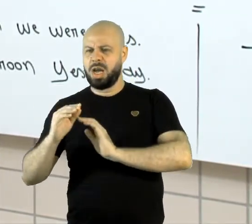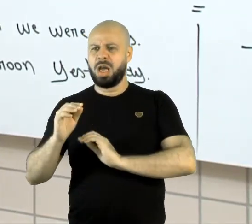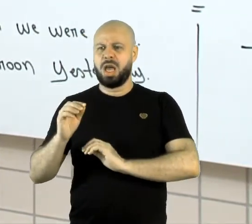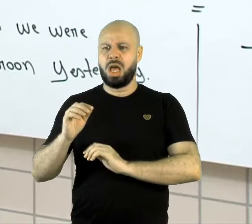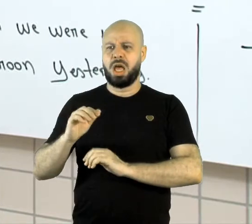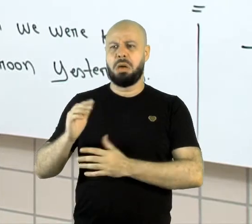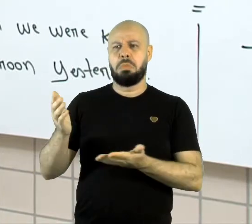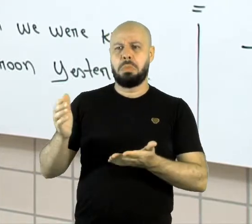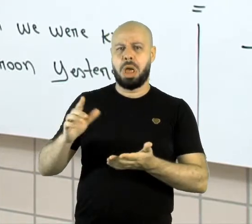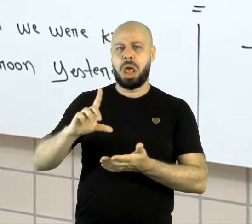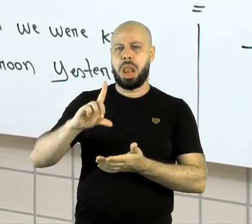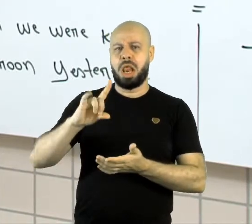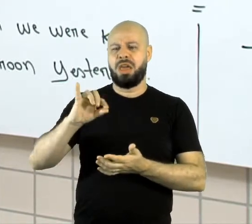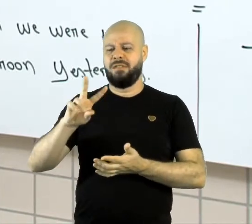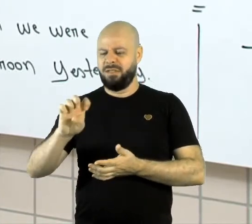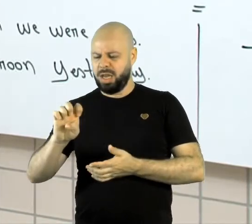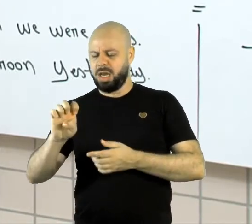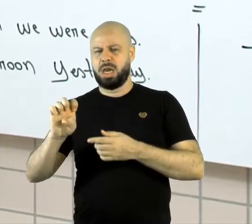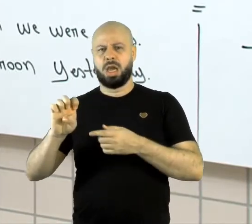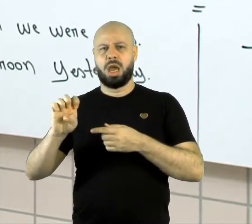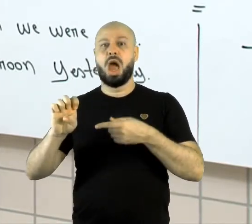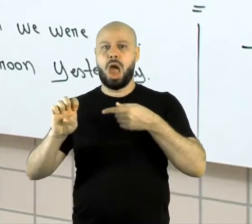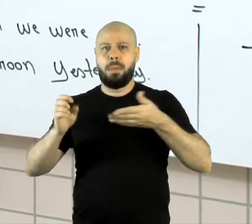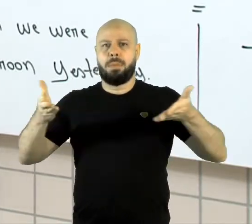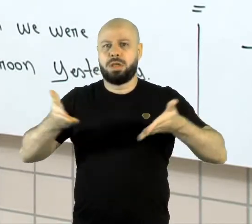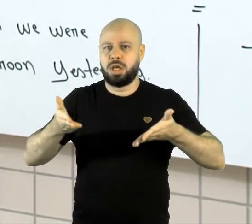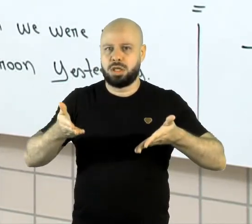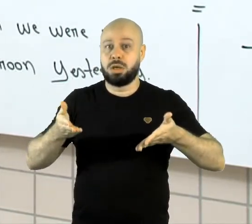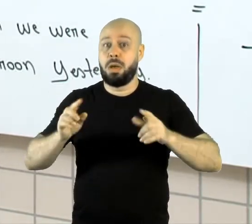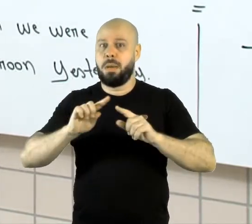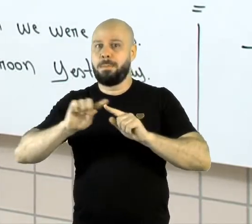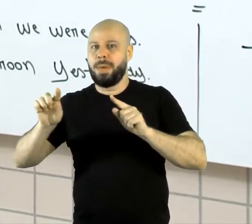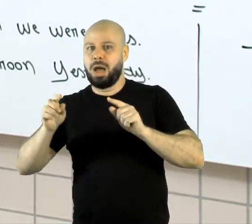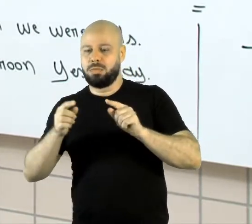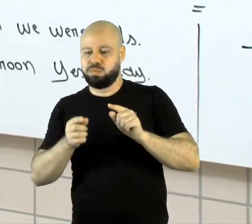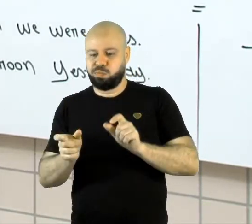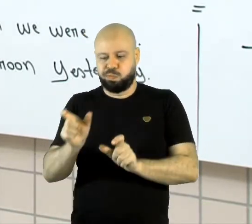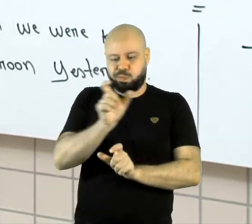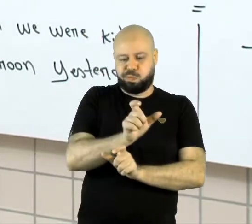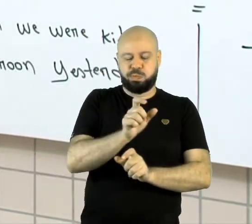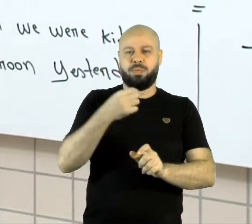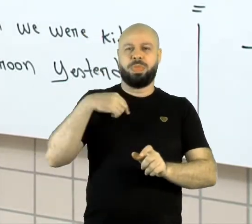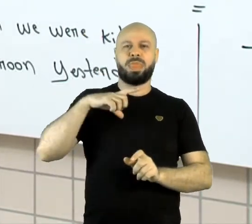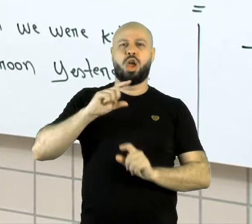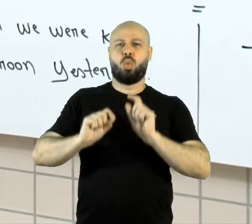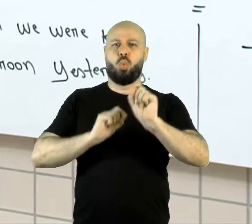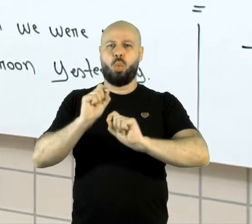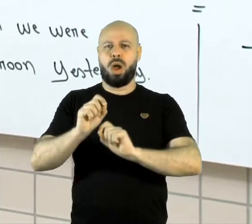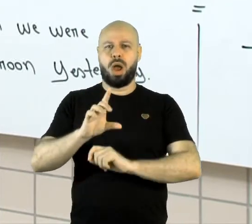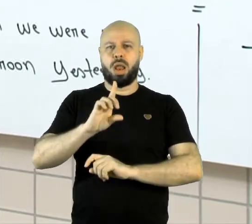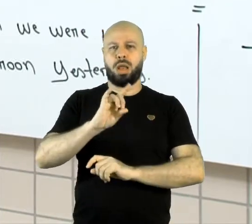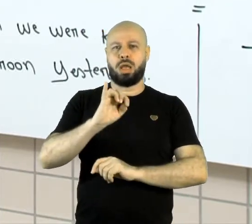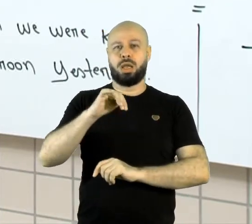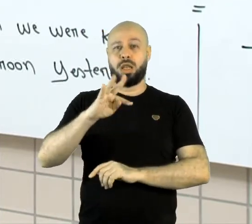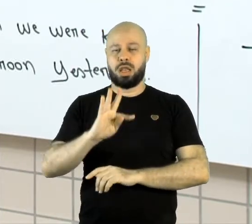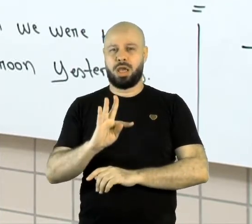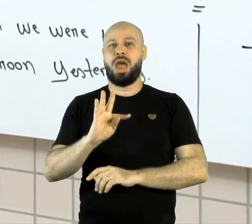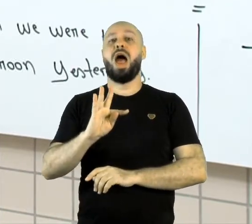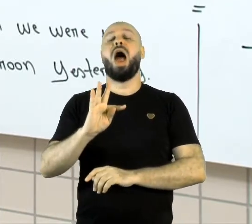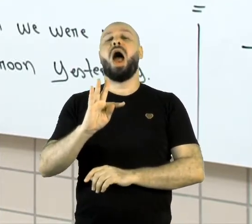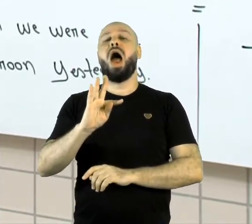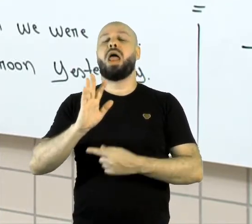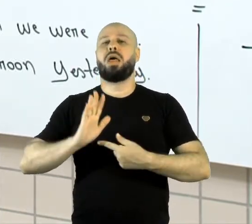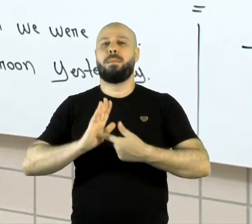aí no presente, tá? Mas só lembrando que quando estou falando de presente, sem o didn't, ele